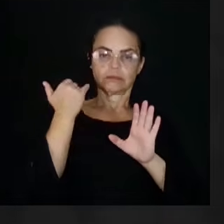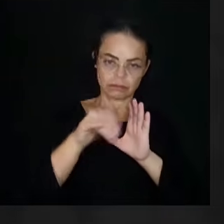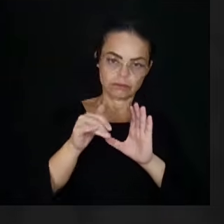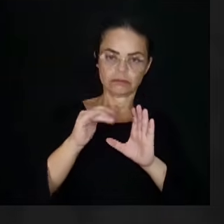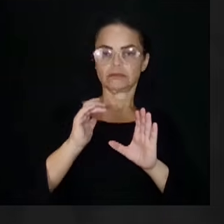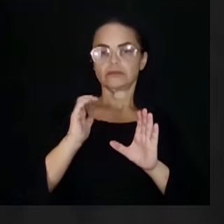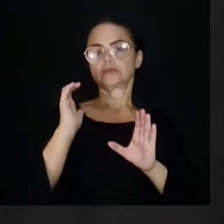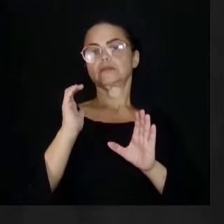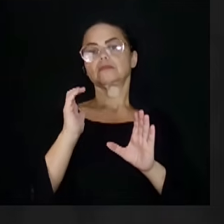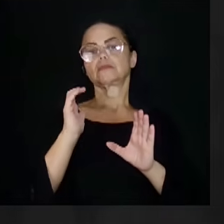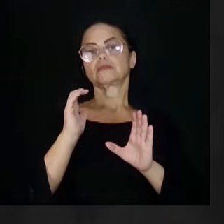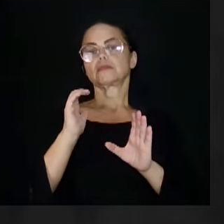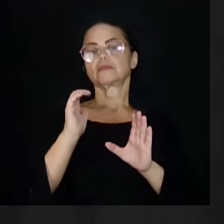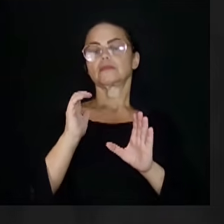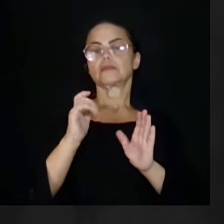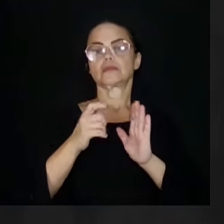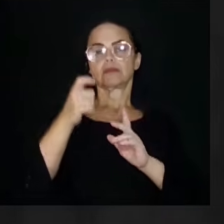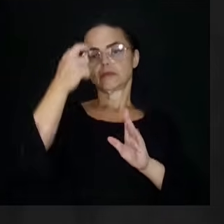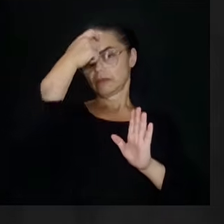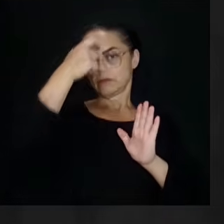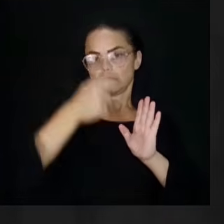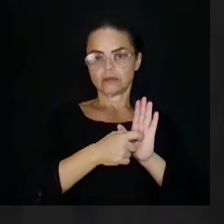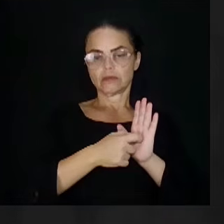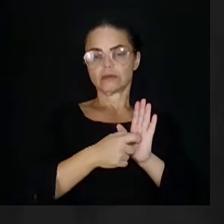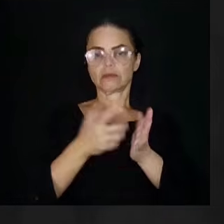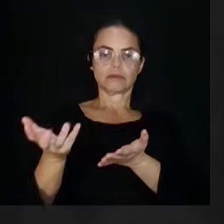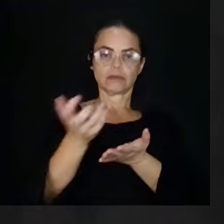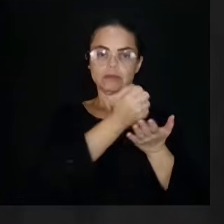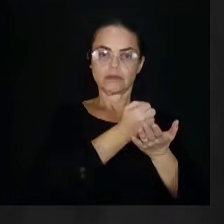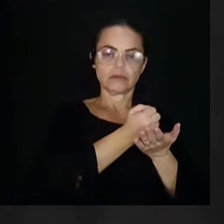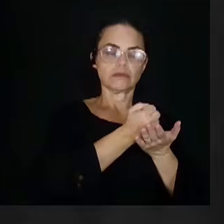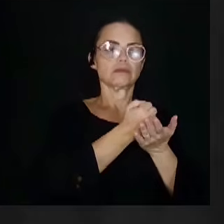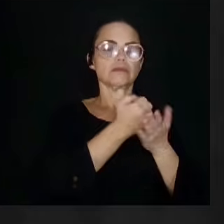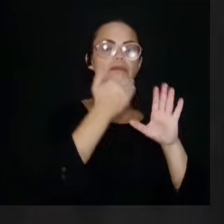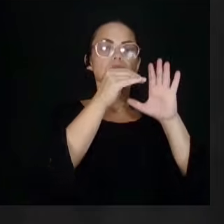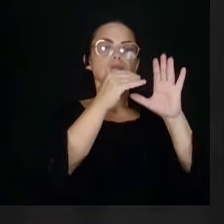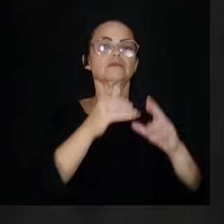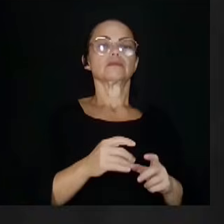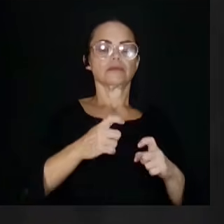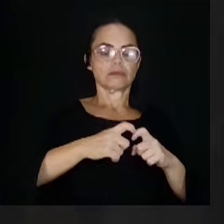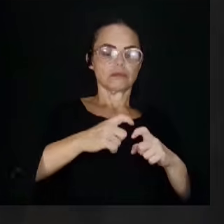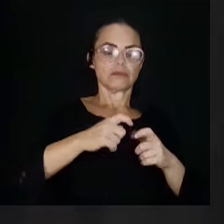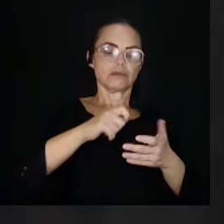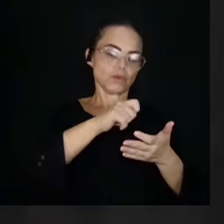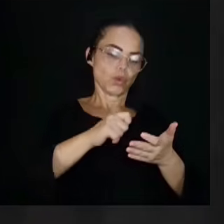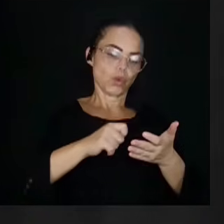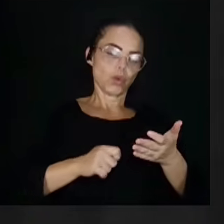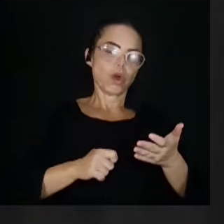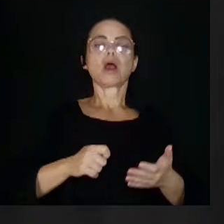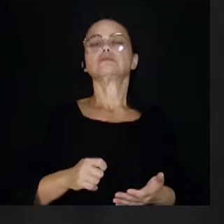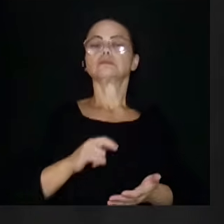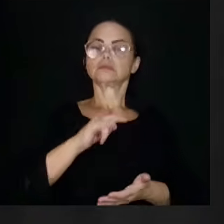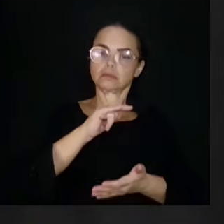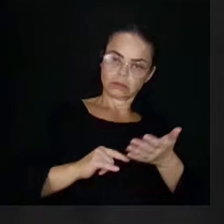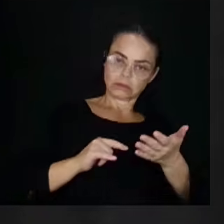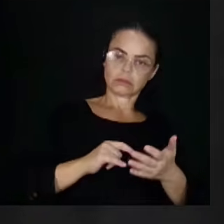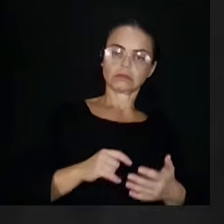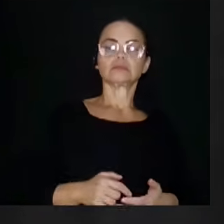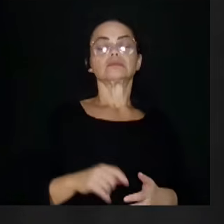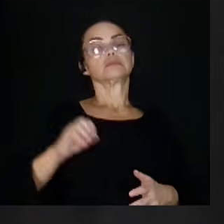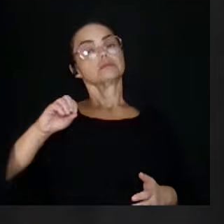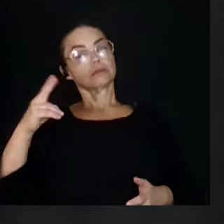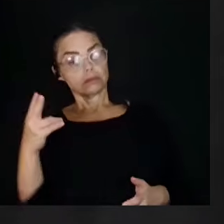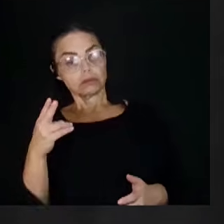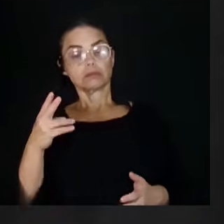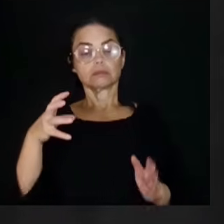vai acolher e vai encaminhar para o médico, para que o médico faça os procedimentos. Ou então eu preciso agendar uma